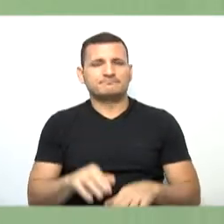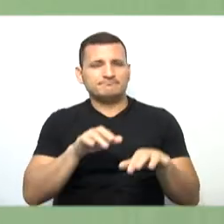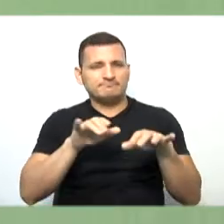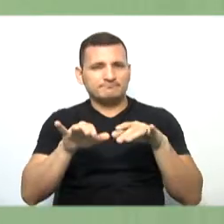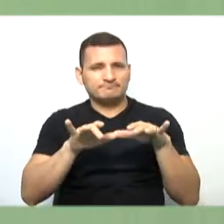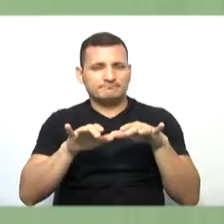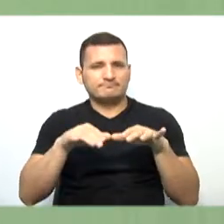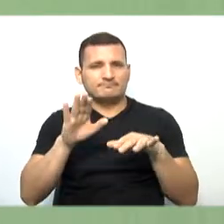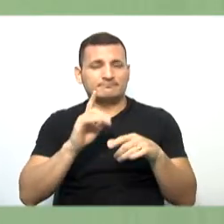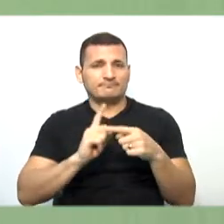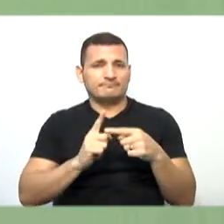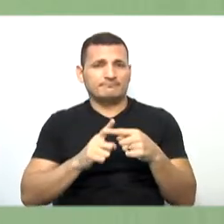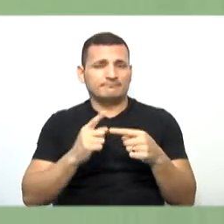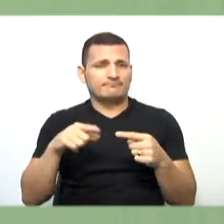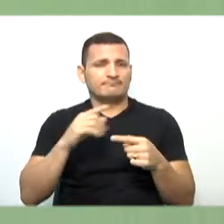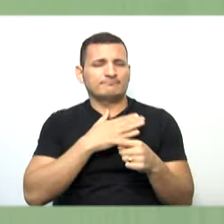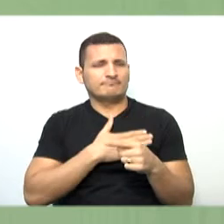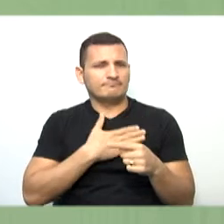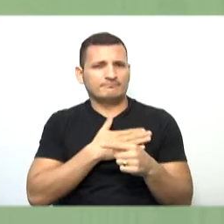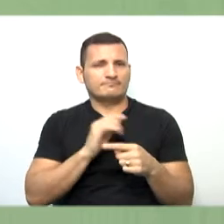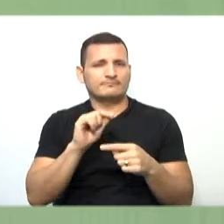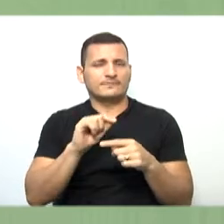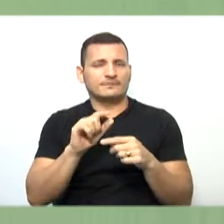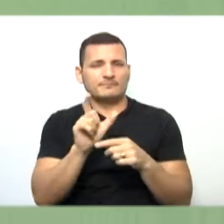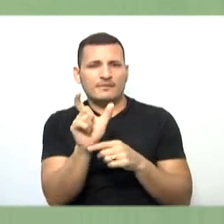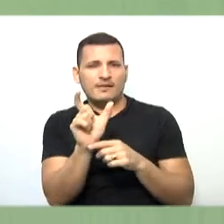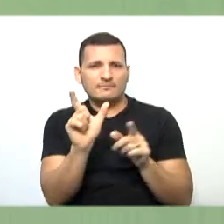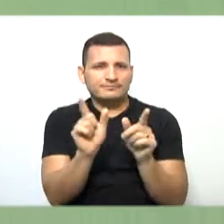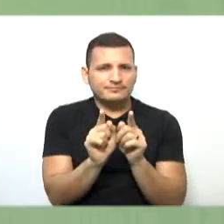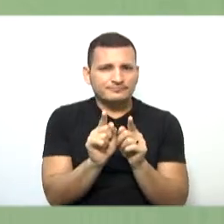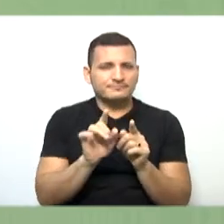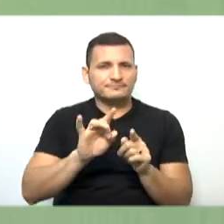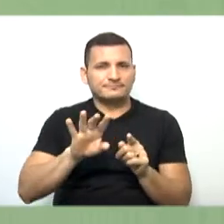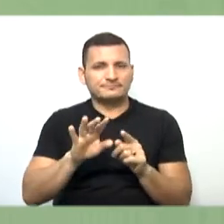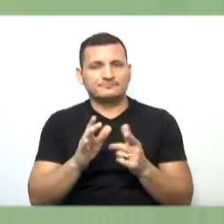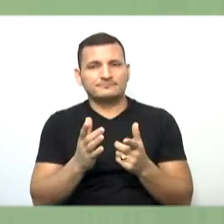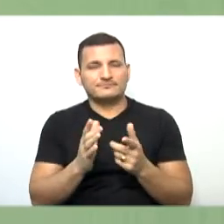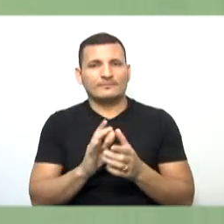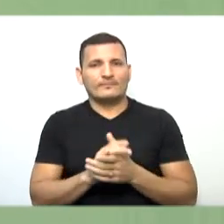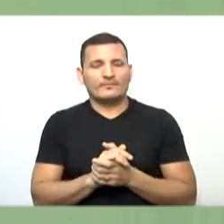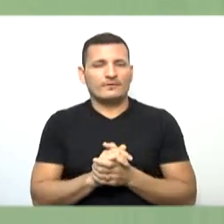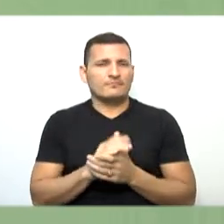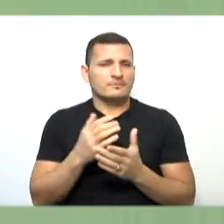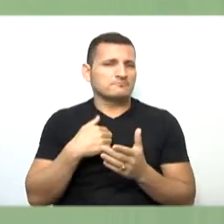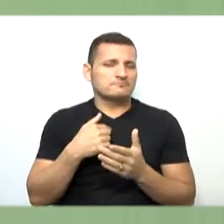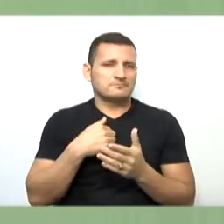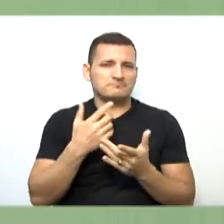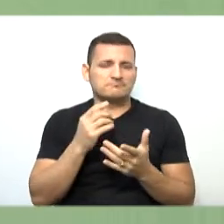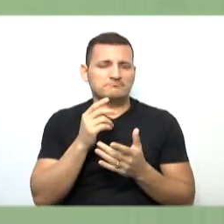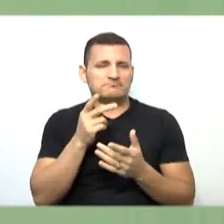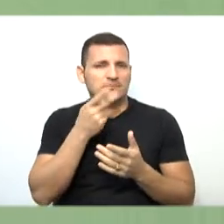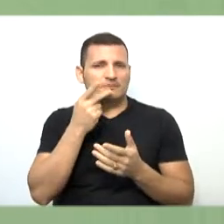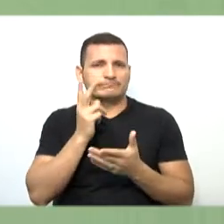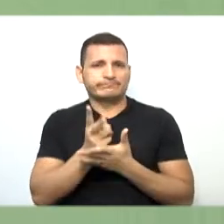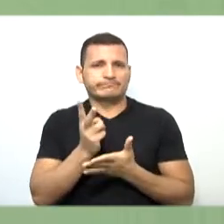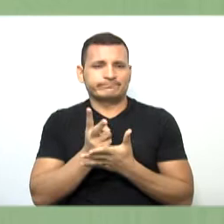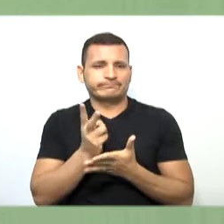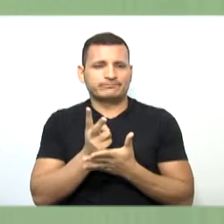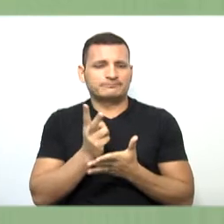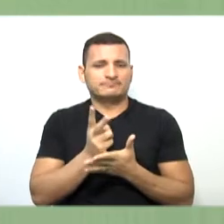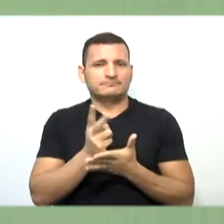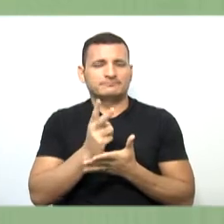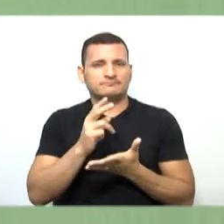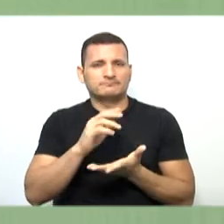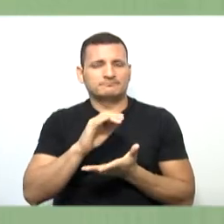programador, né? Porque a gente gosta de diminuir as palavras, né, professor? É, mas eu falo JavaScript mesmo. Eu consigo. Mas JS eu falo